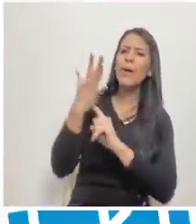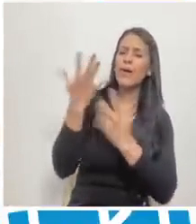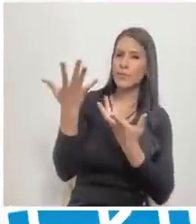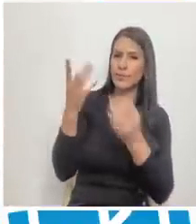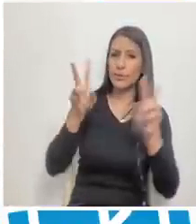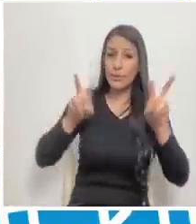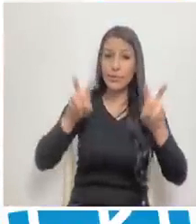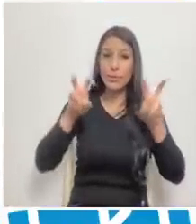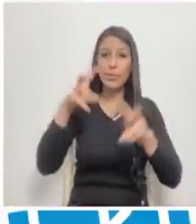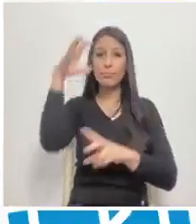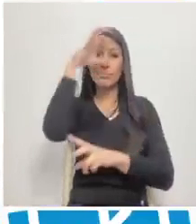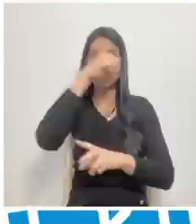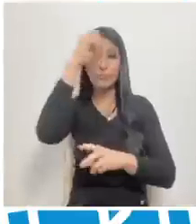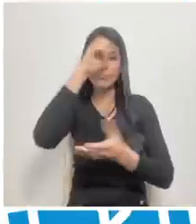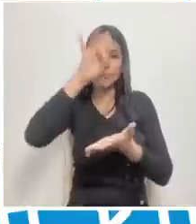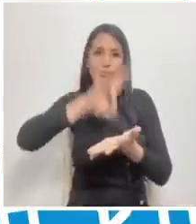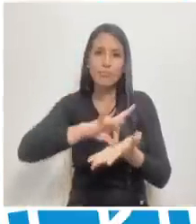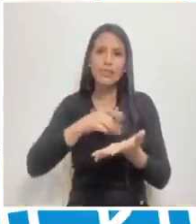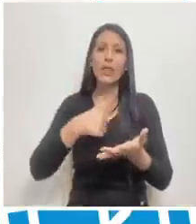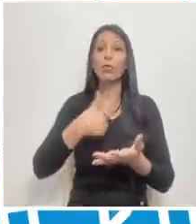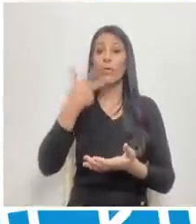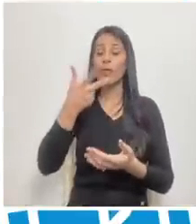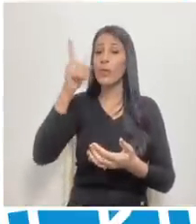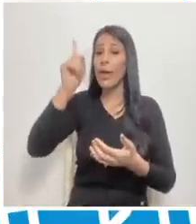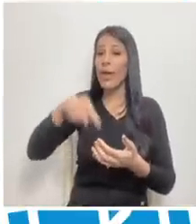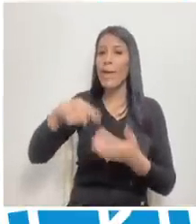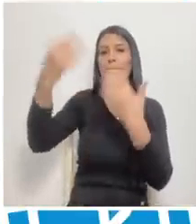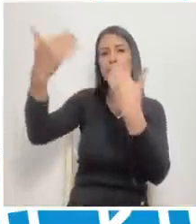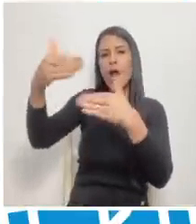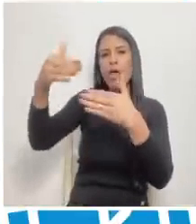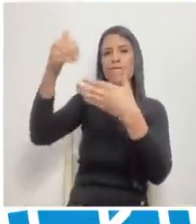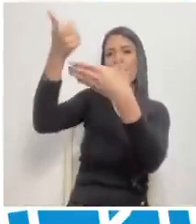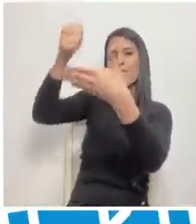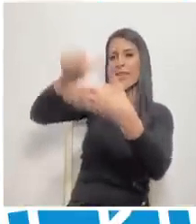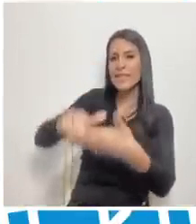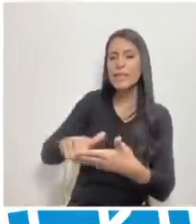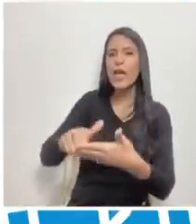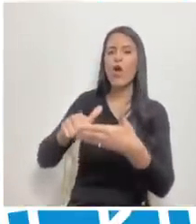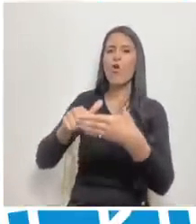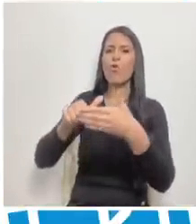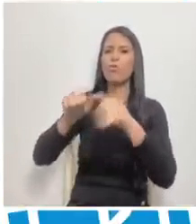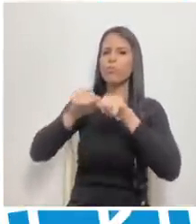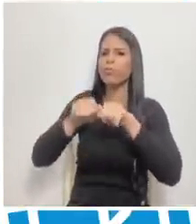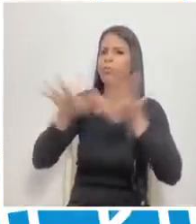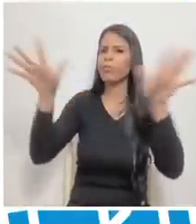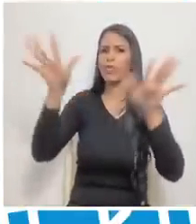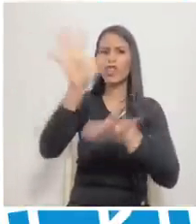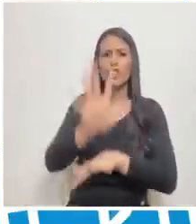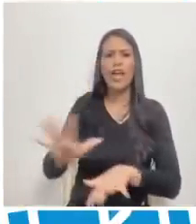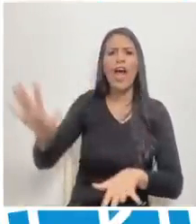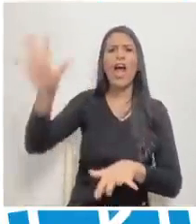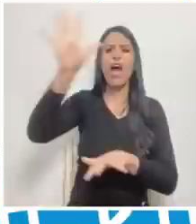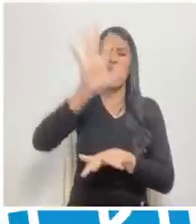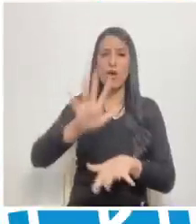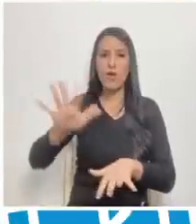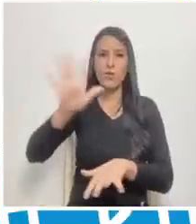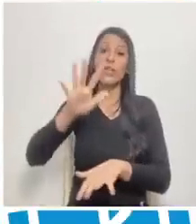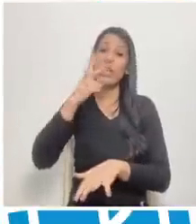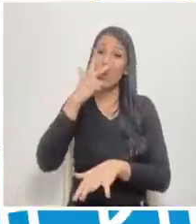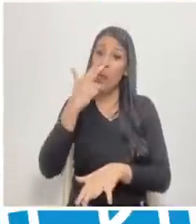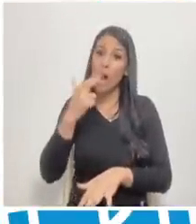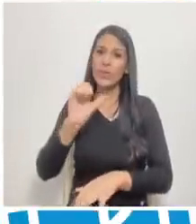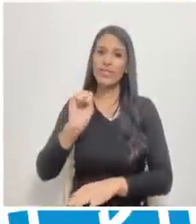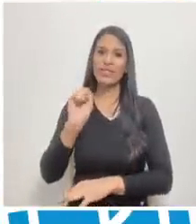referindo a avaliações em larga escala, como é o SAEB, avaliação externa ao sistema, e não a